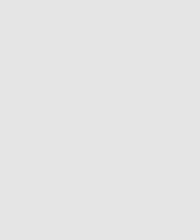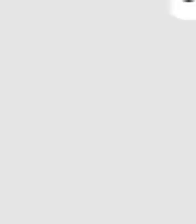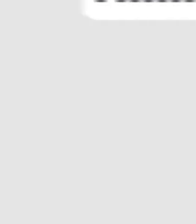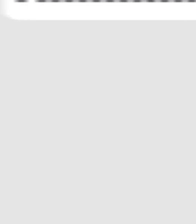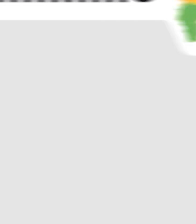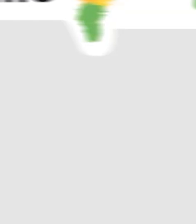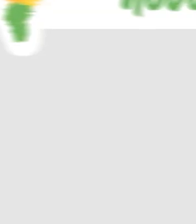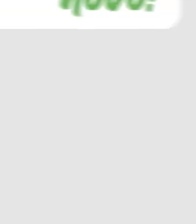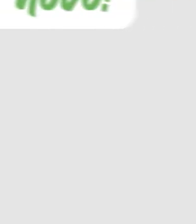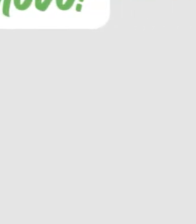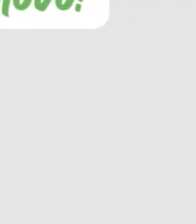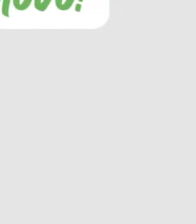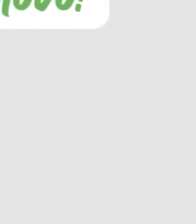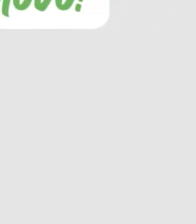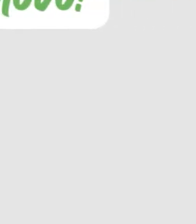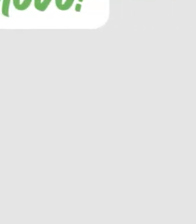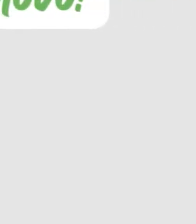quê? Menos 1,